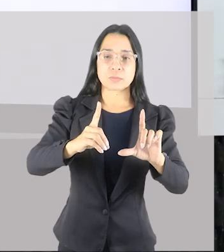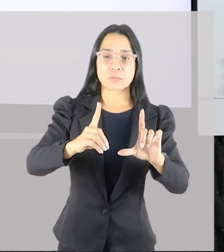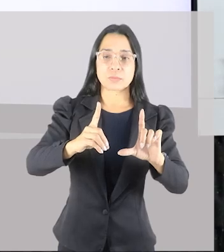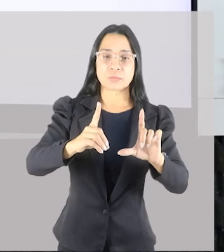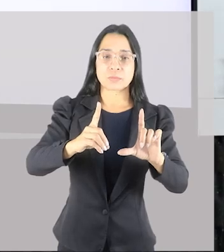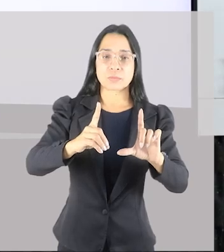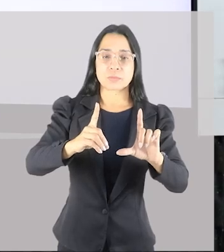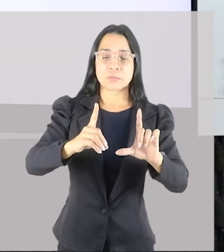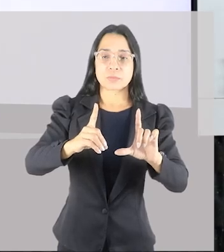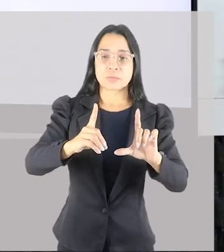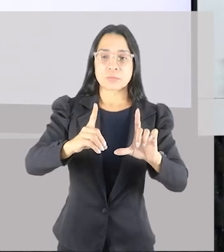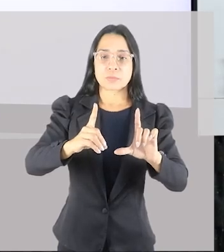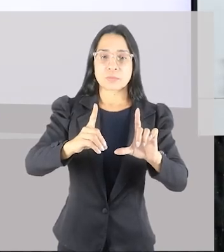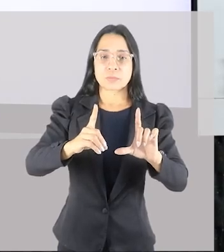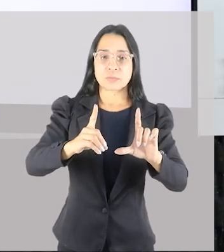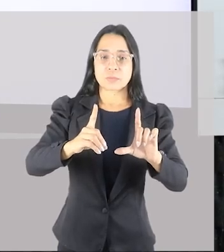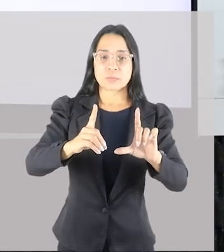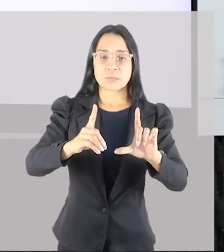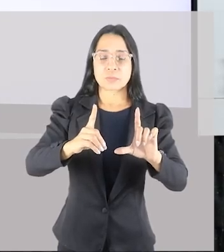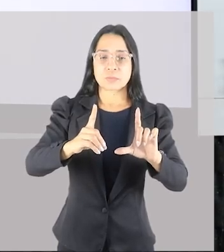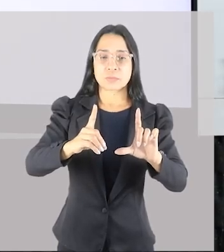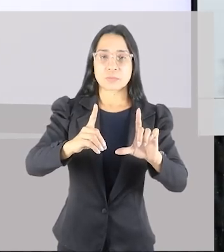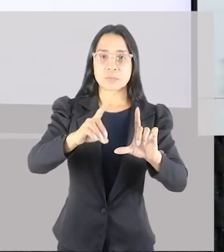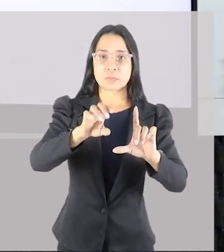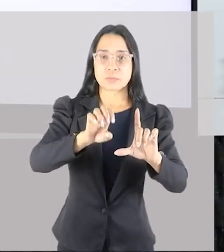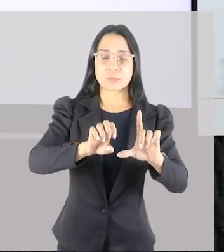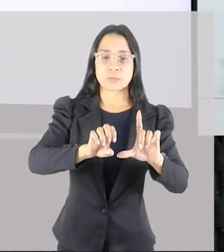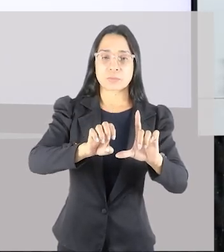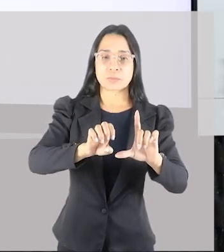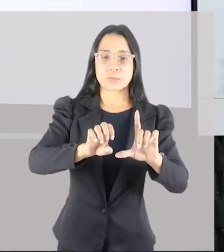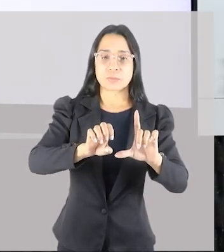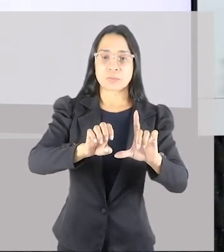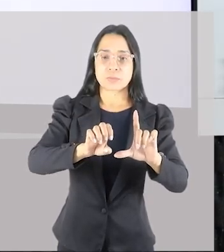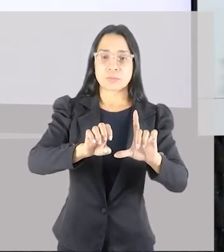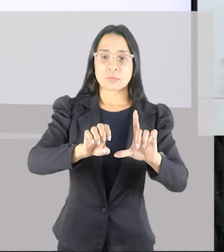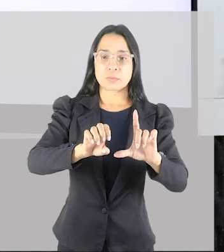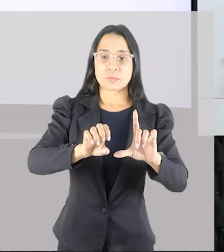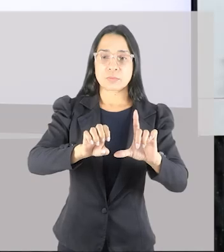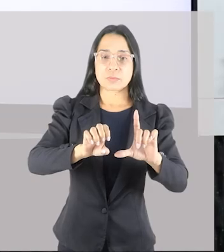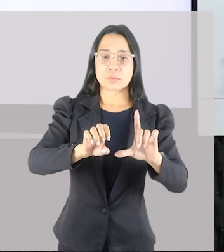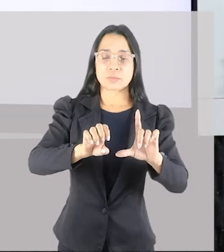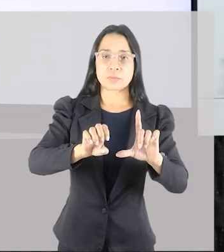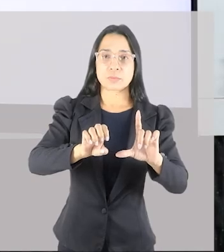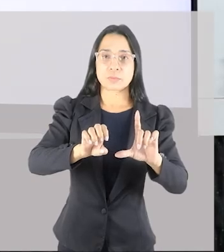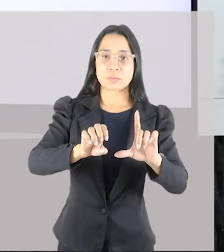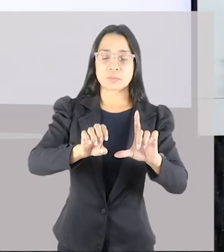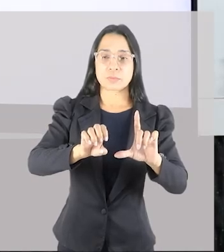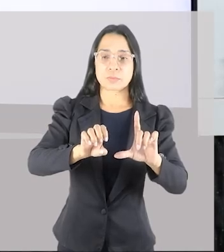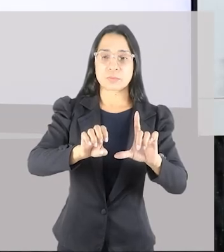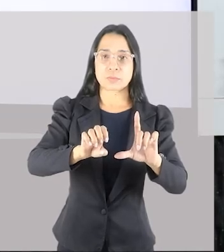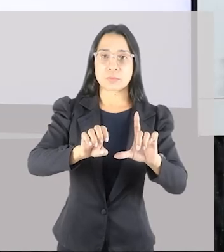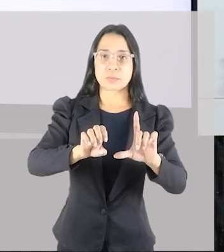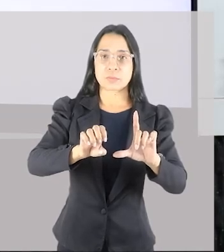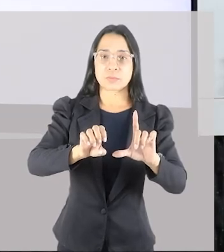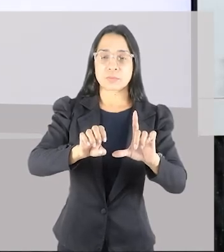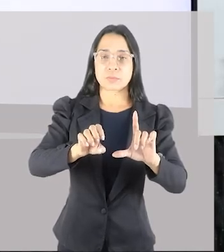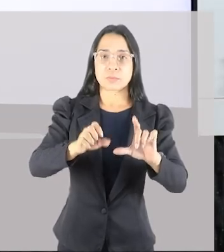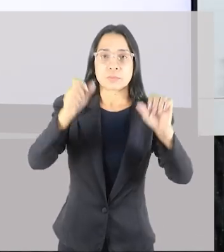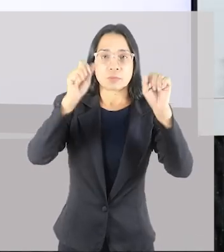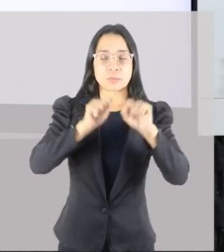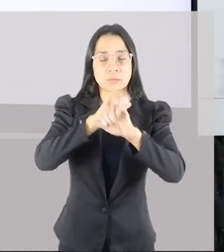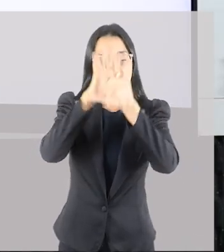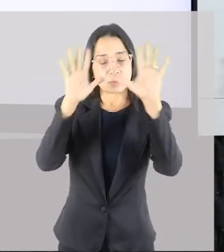valor sentimental no mercado local para consumo imediato satisfazer as necessidades fisiolog da produção de um país